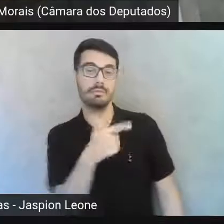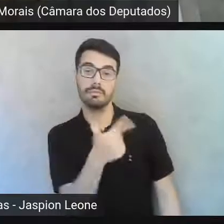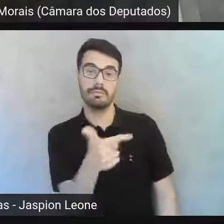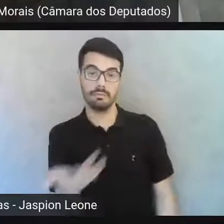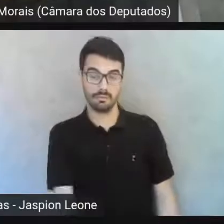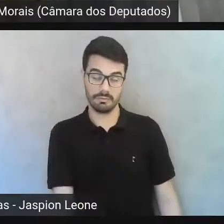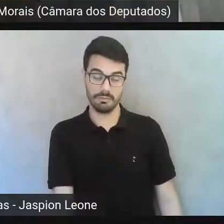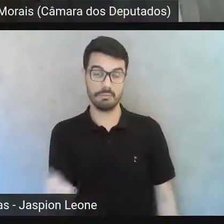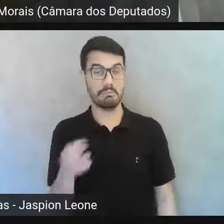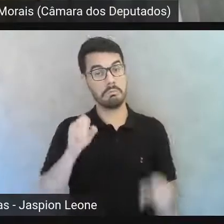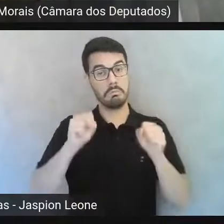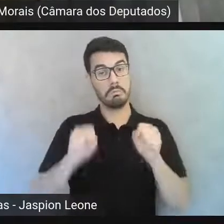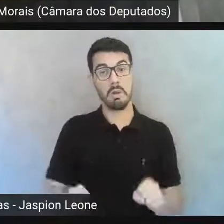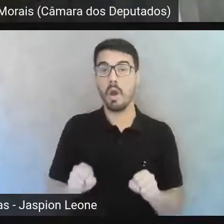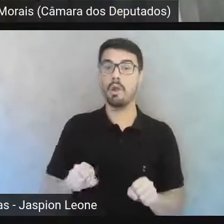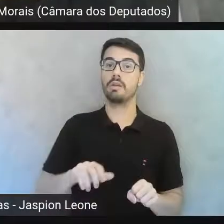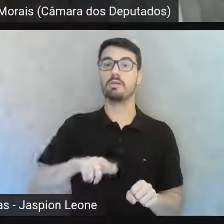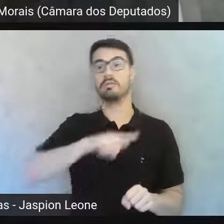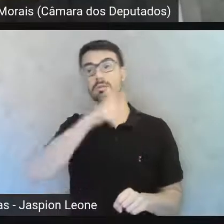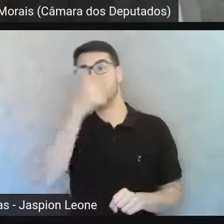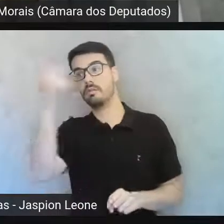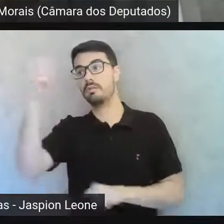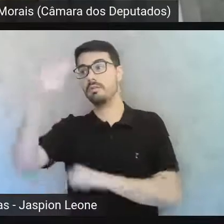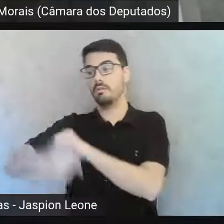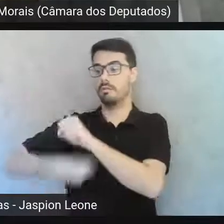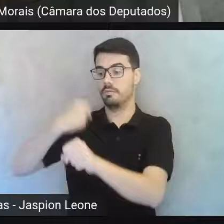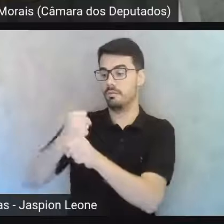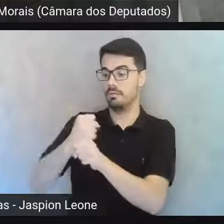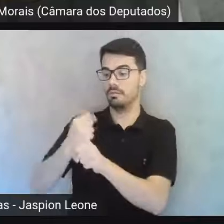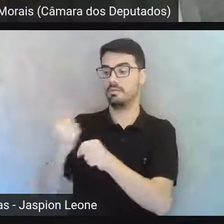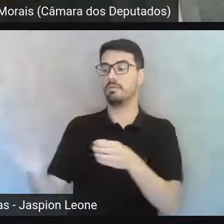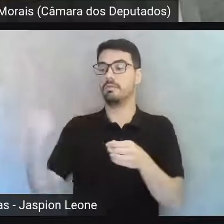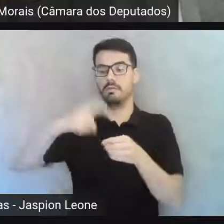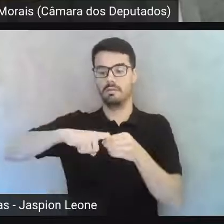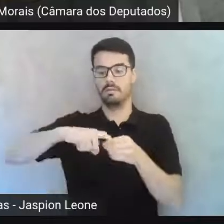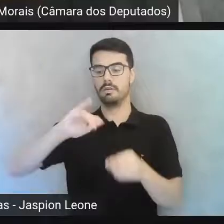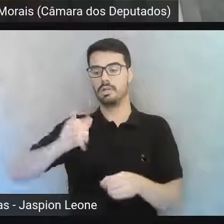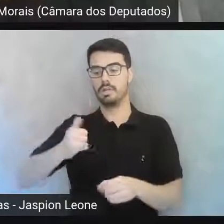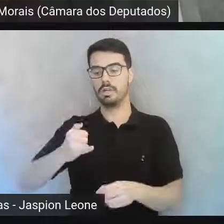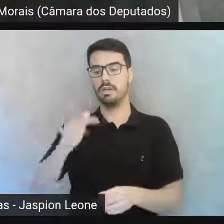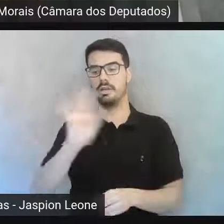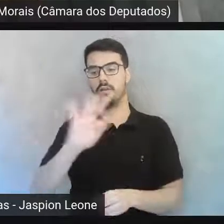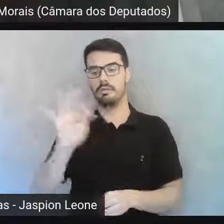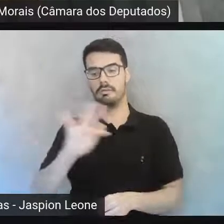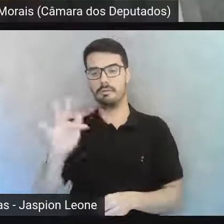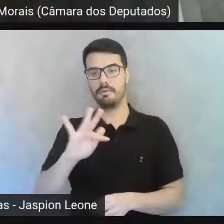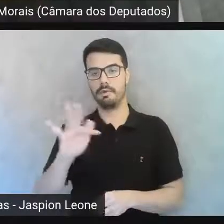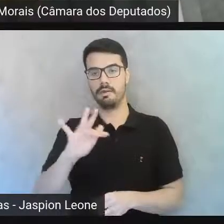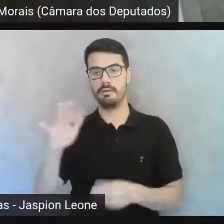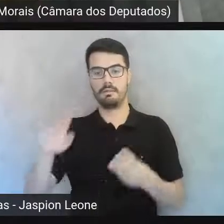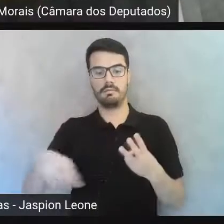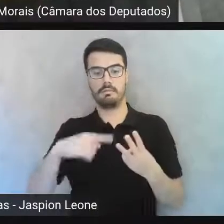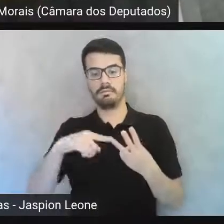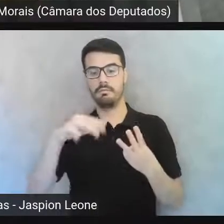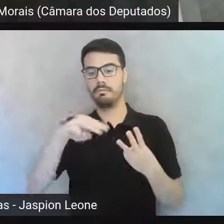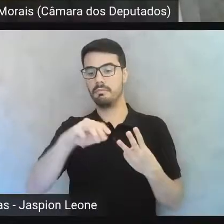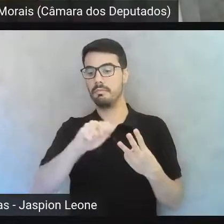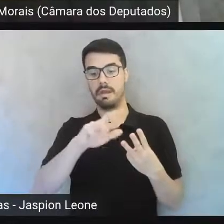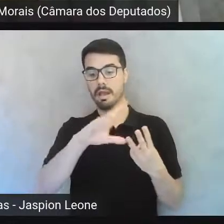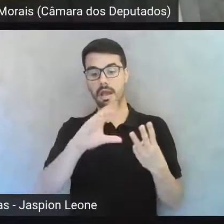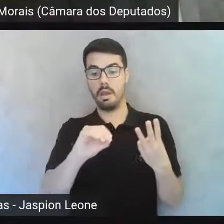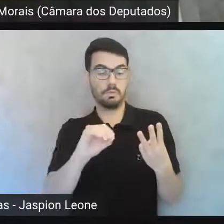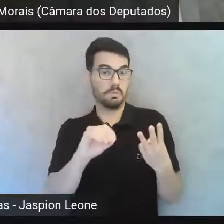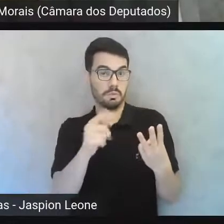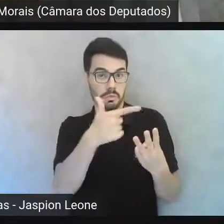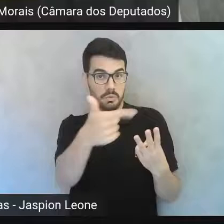Pode ser que ano que vem a gente volte, janeiro, fevereiro, março, nós não temos resposta.